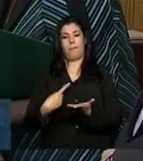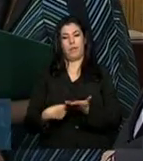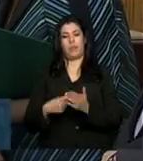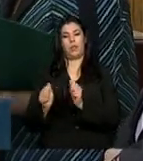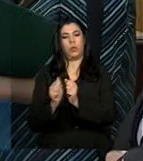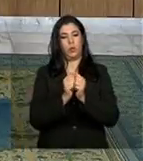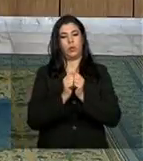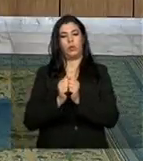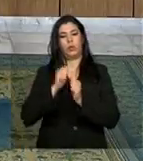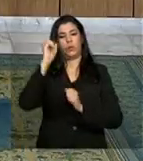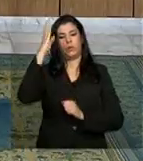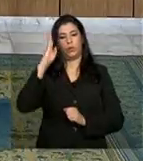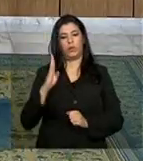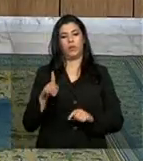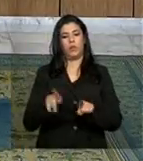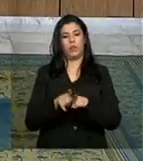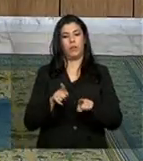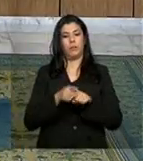participação, então, de